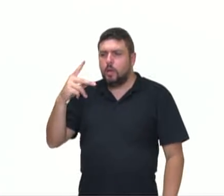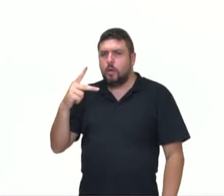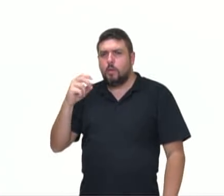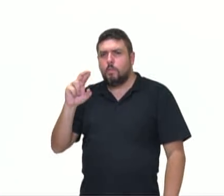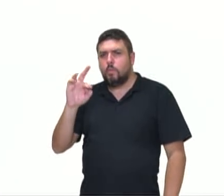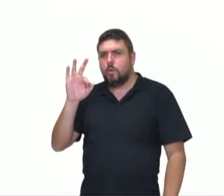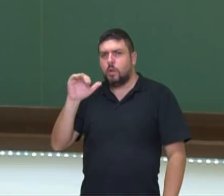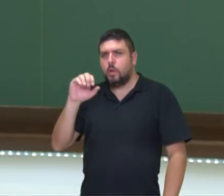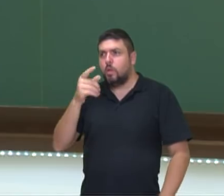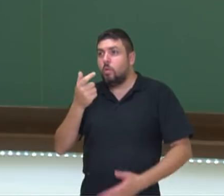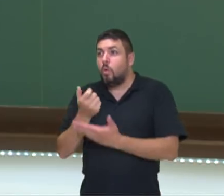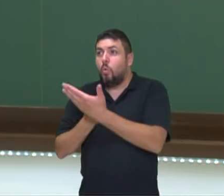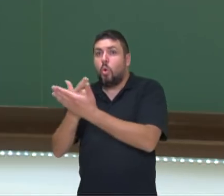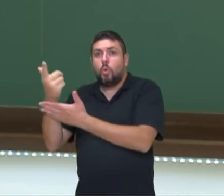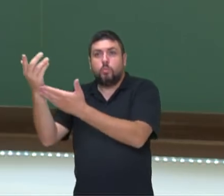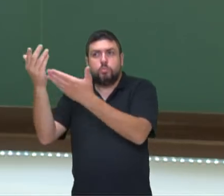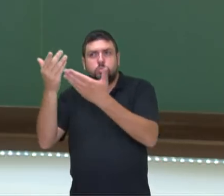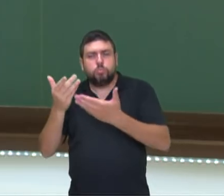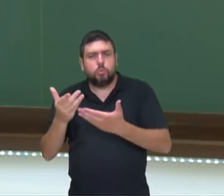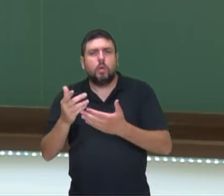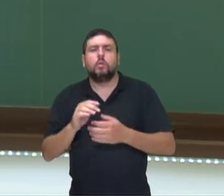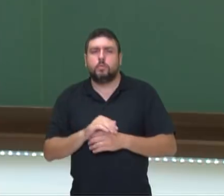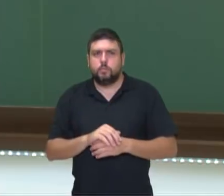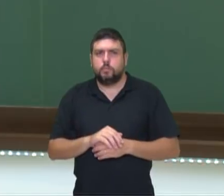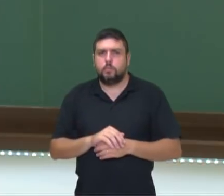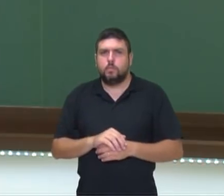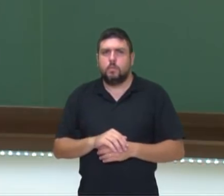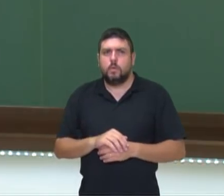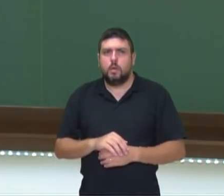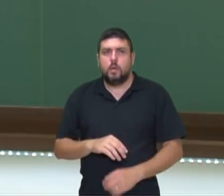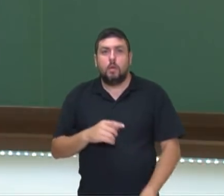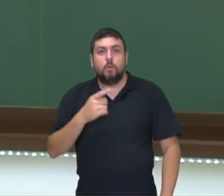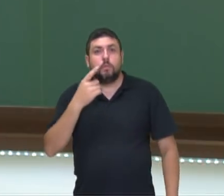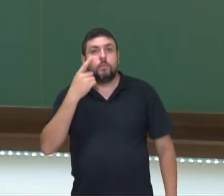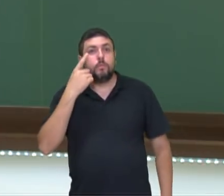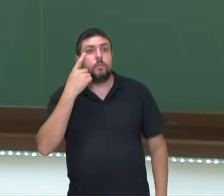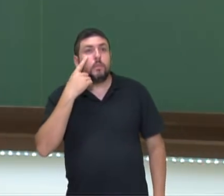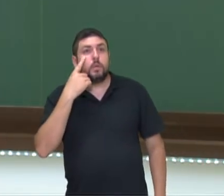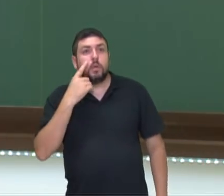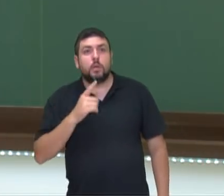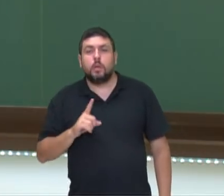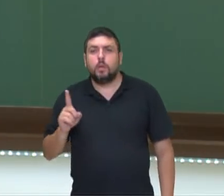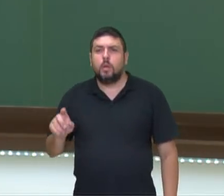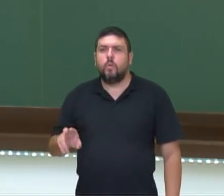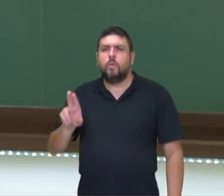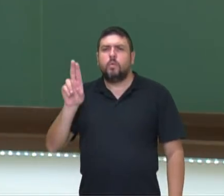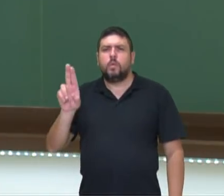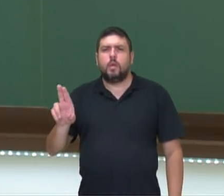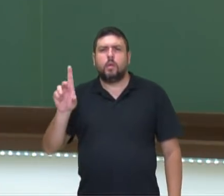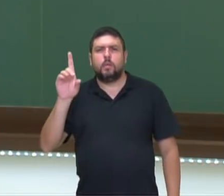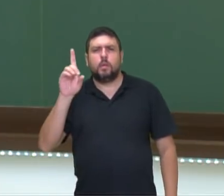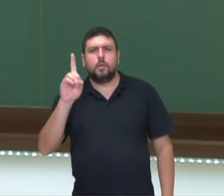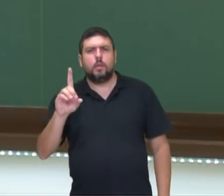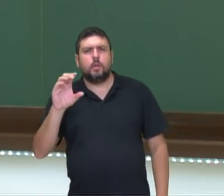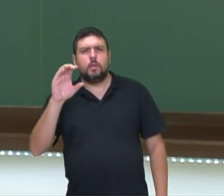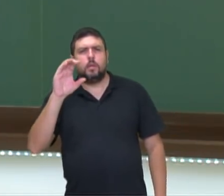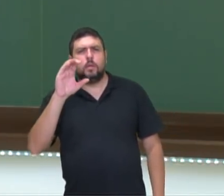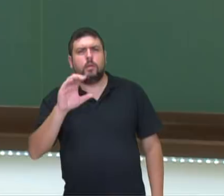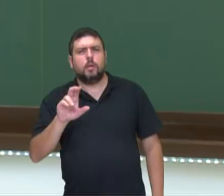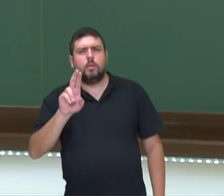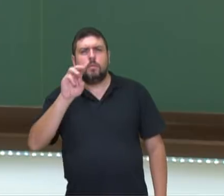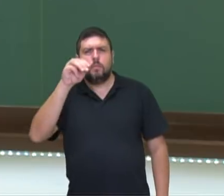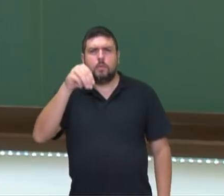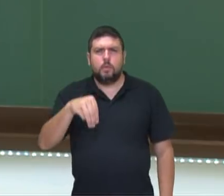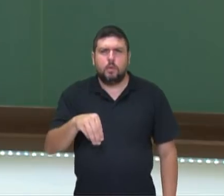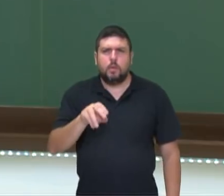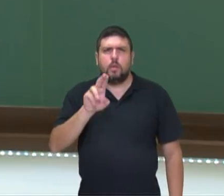me dar o que eu chamo de superávit. Então, olha lá, bilhões, olha lá, unidade, dezena, centena, unidade de milhar,